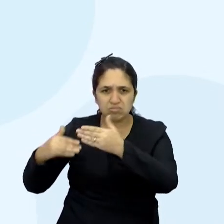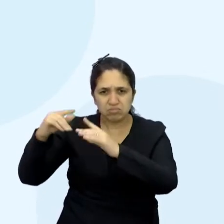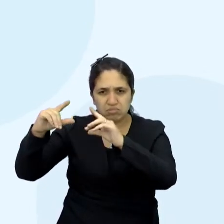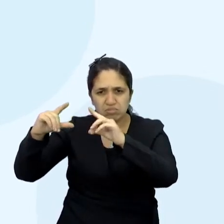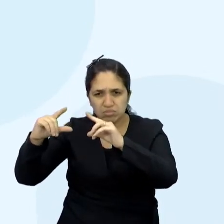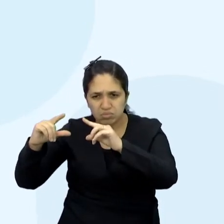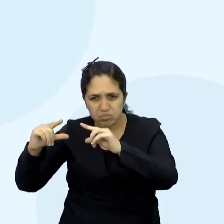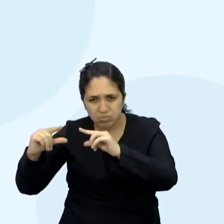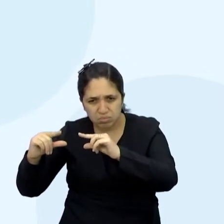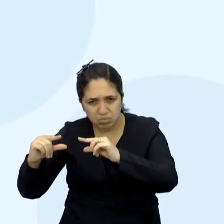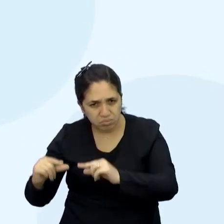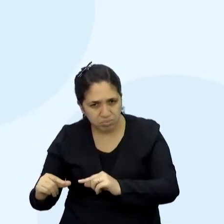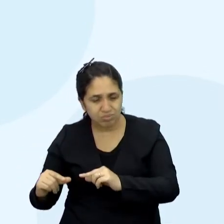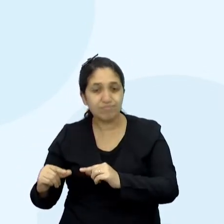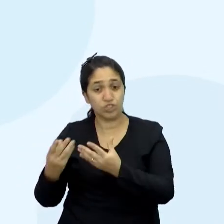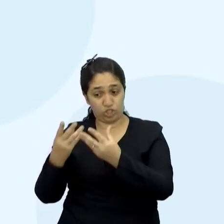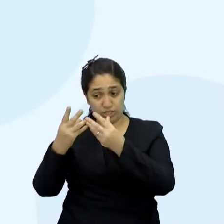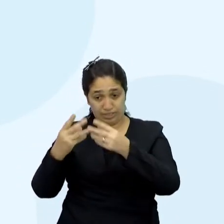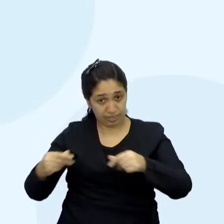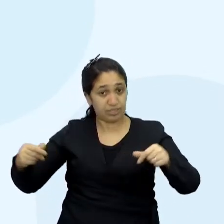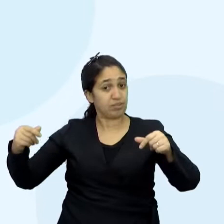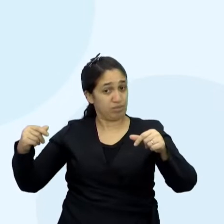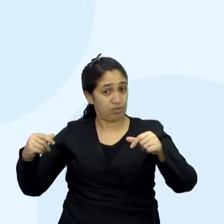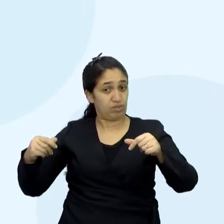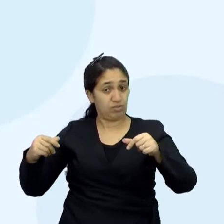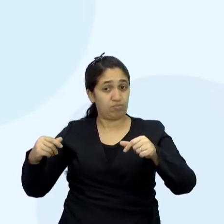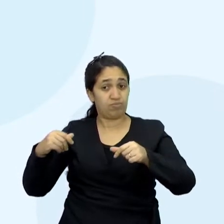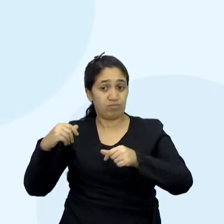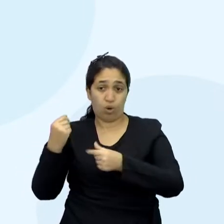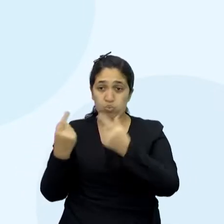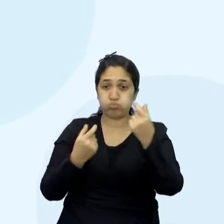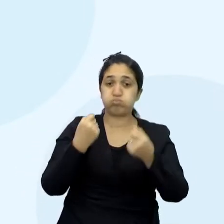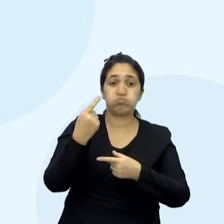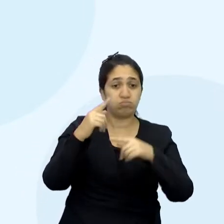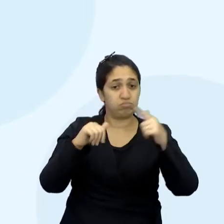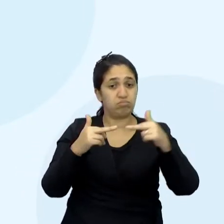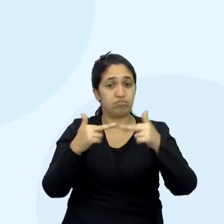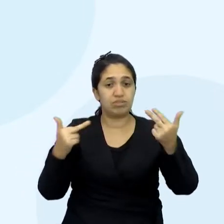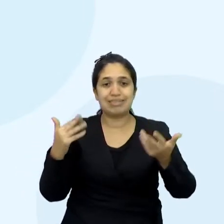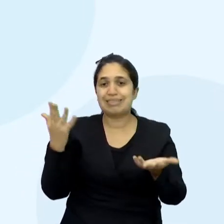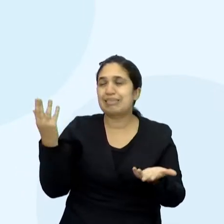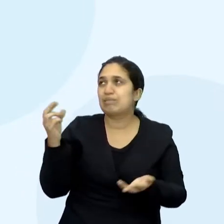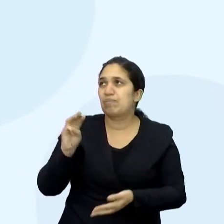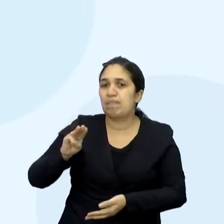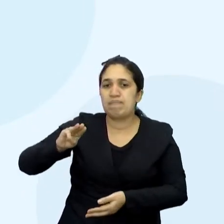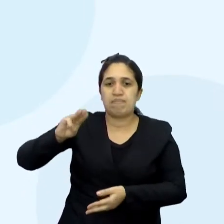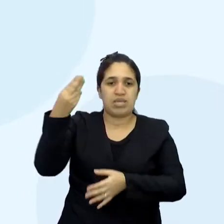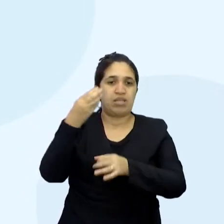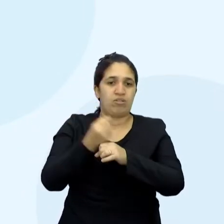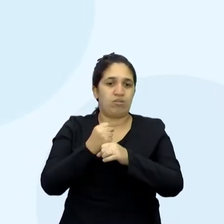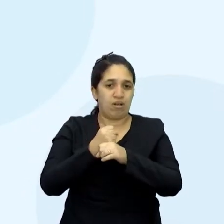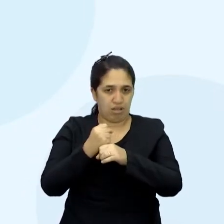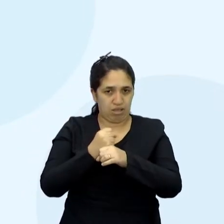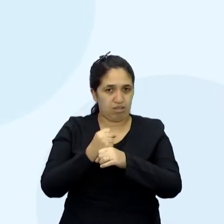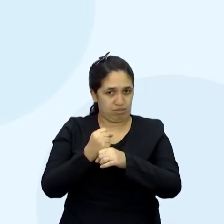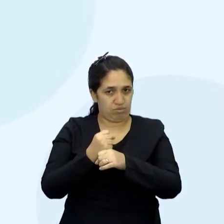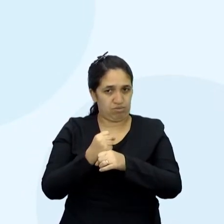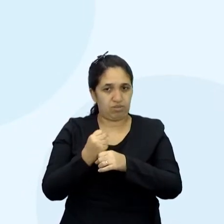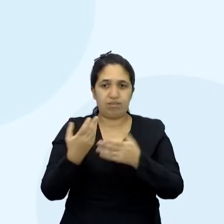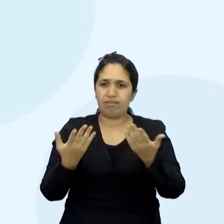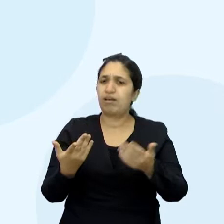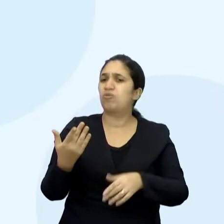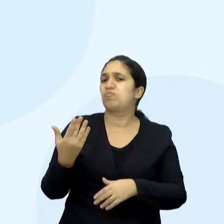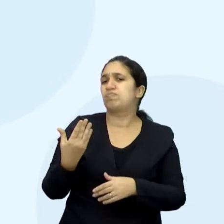de decaimento, ou seja, de desintegração radioativa de alguns materiais, pode levar milhões de anos. Por isso, existe